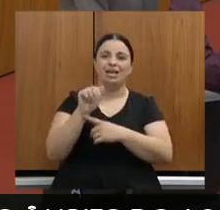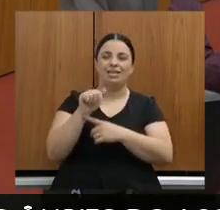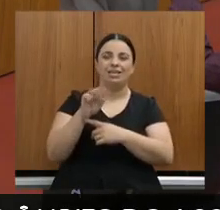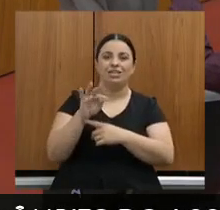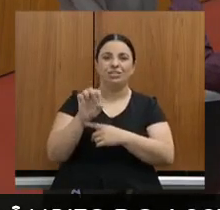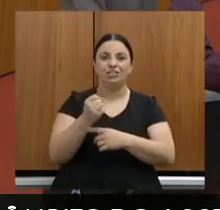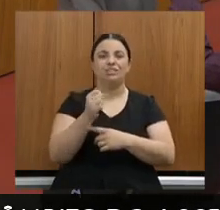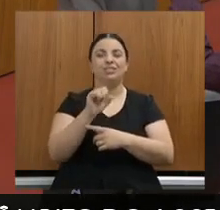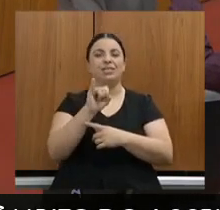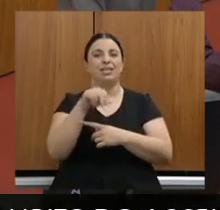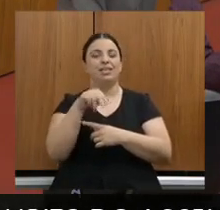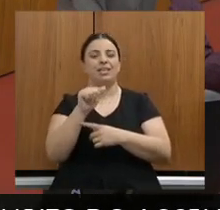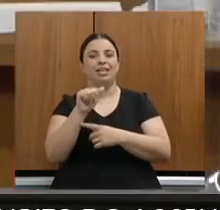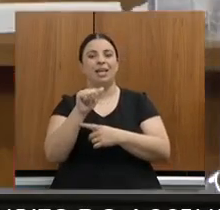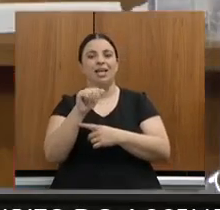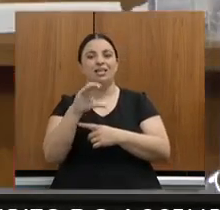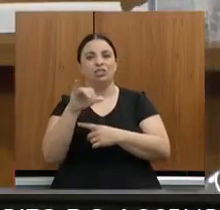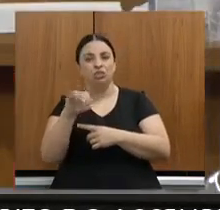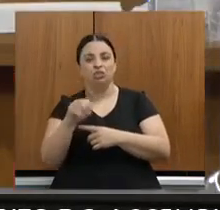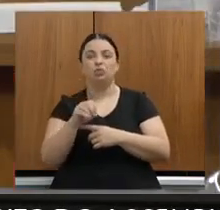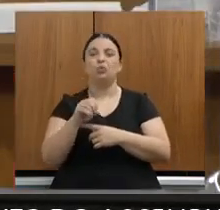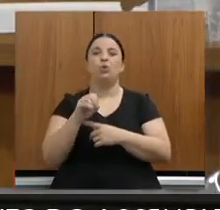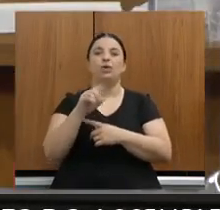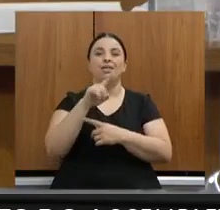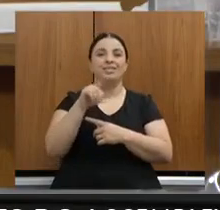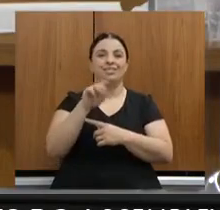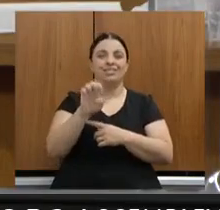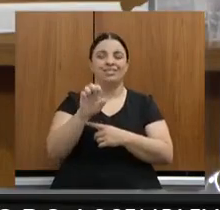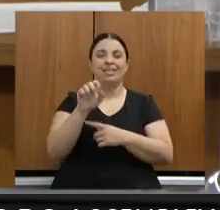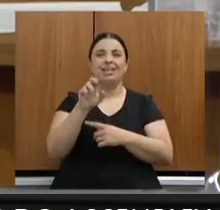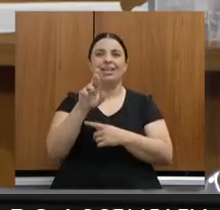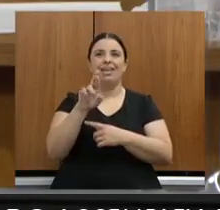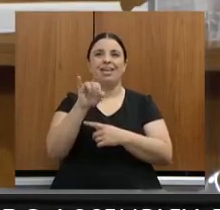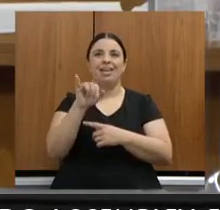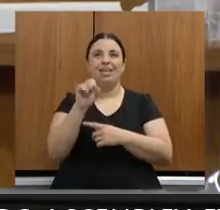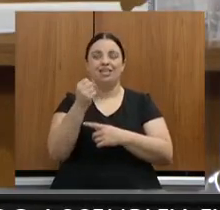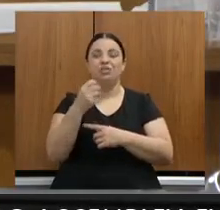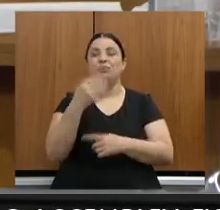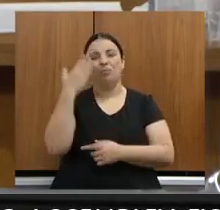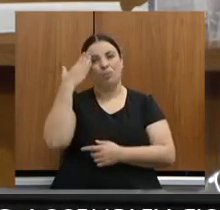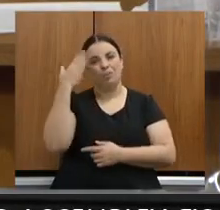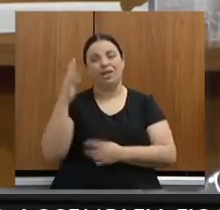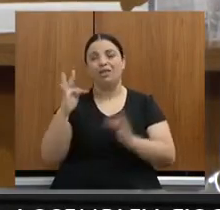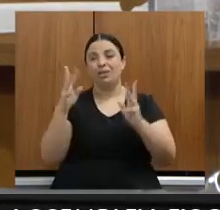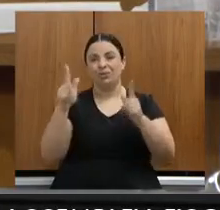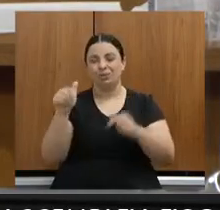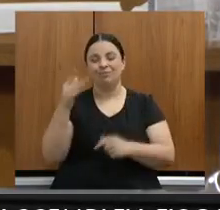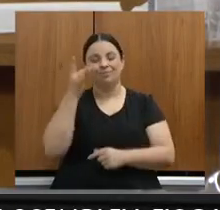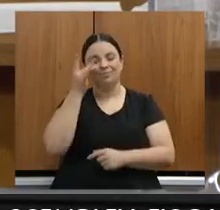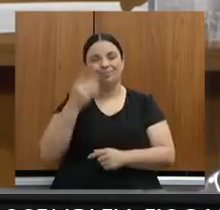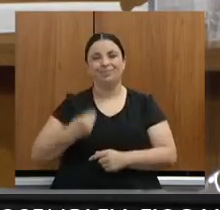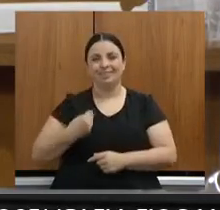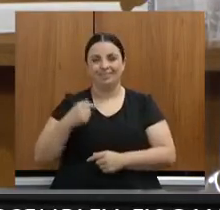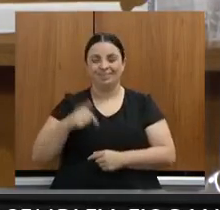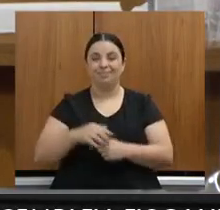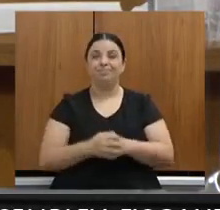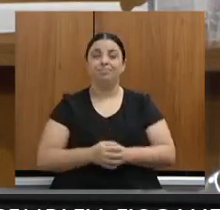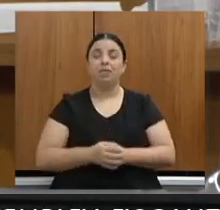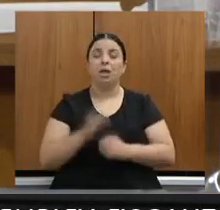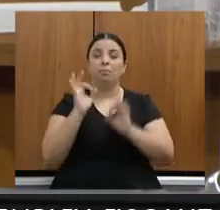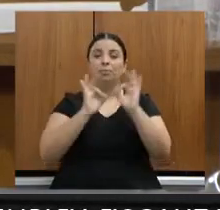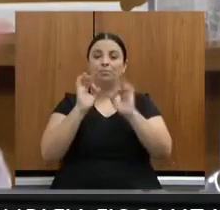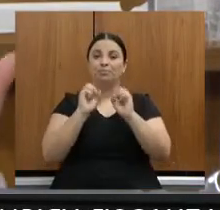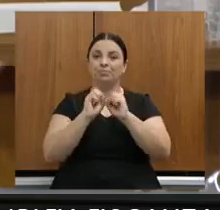Franco Deputado José Reis Muito obrigado aqui a todos vocês pela presença nós preparamos Uma Breve apresentação